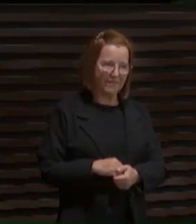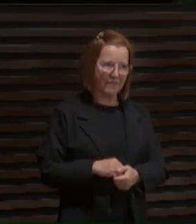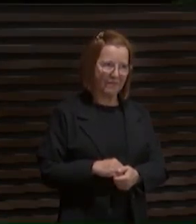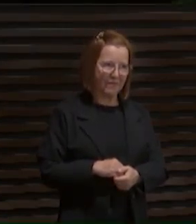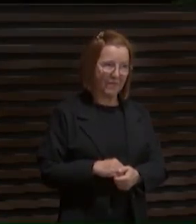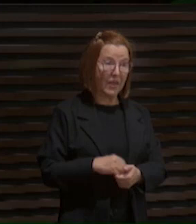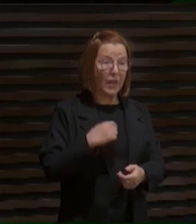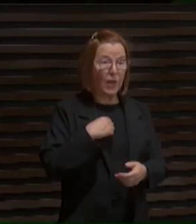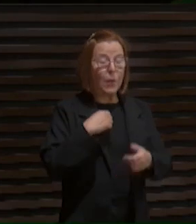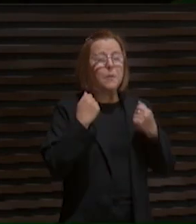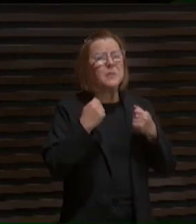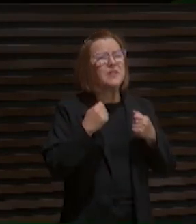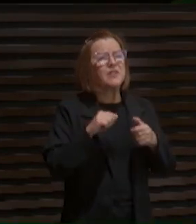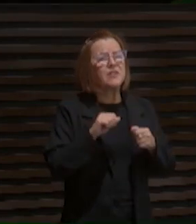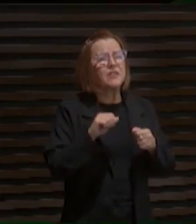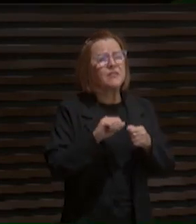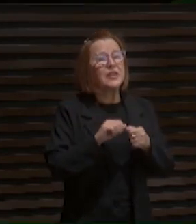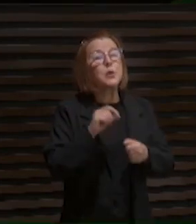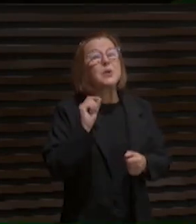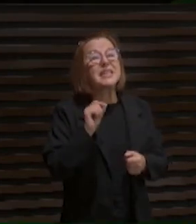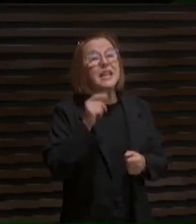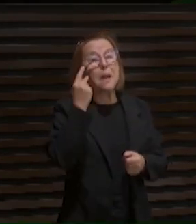O que eu preciso fazer para ser salvo? Isso a gente sabe de cor.